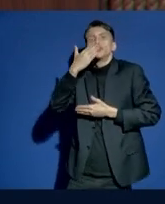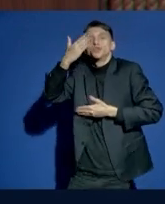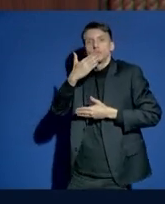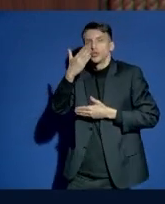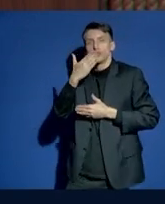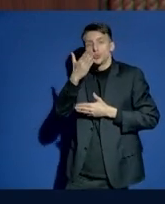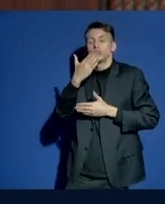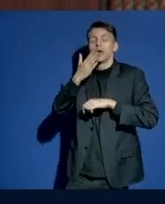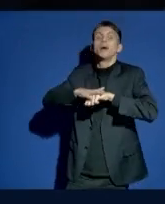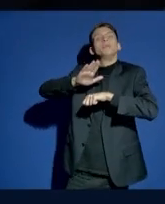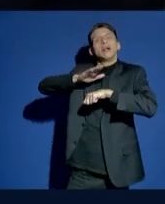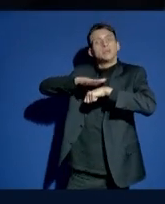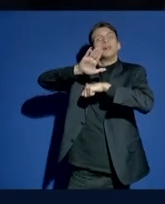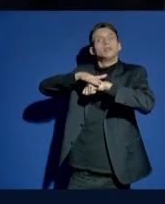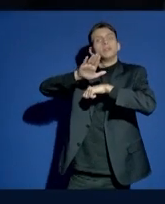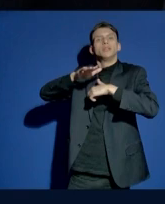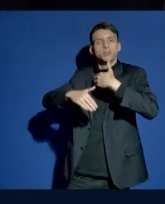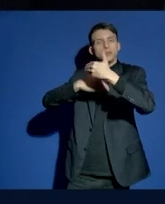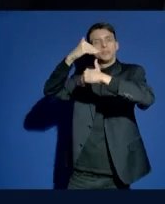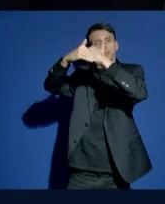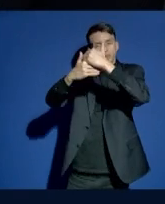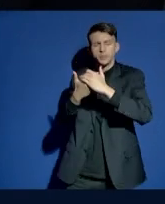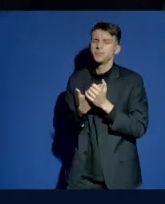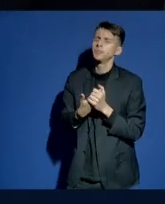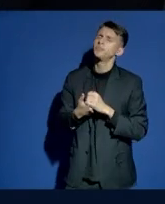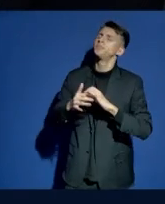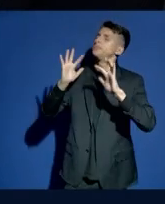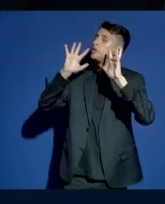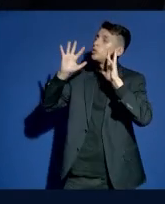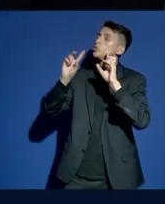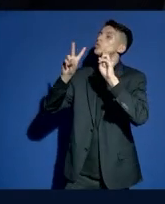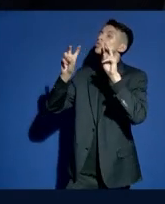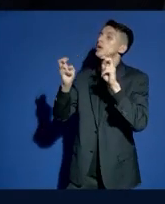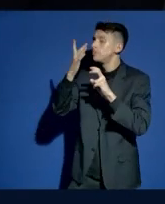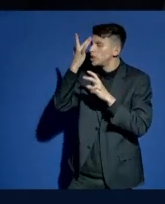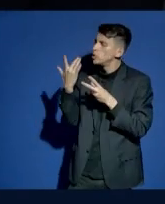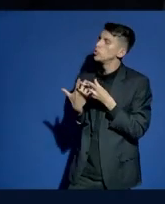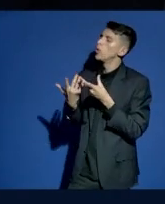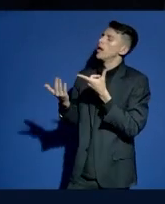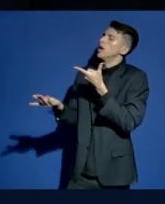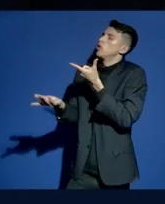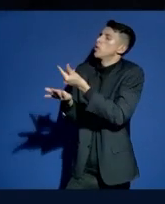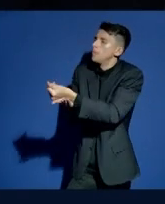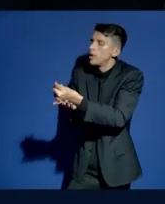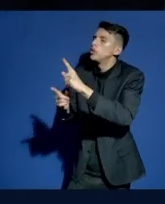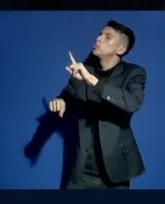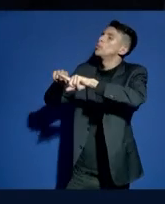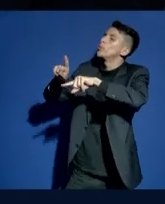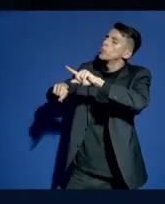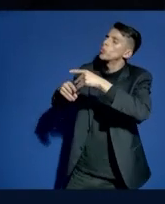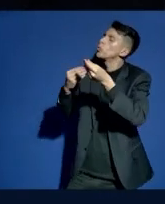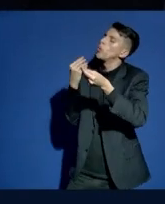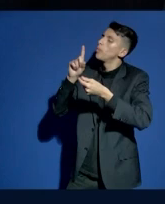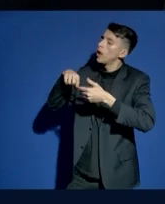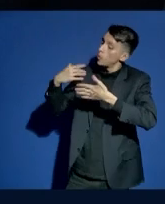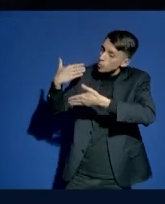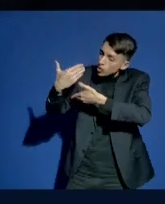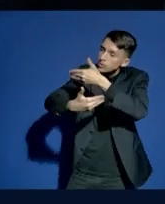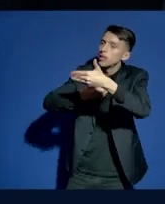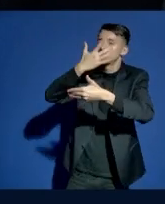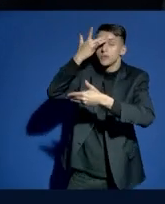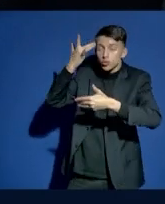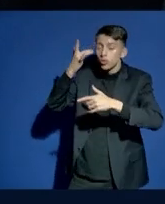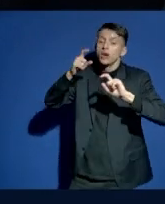nos últimos anos. E aí, pensando um pouquinho, né, em taxa de adoção, comenta com a gente como que é esse processo do produtor